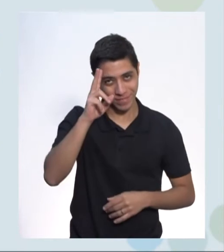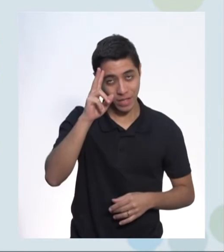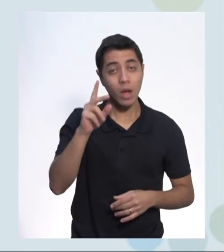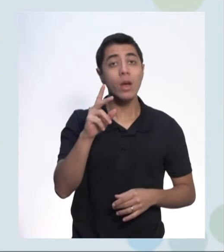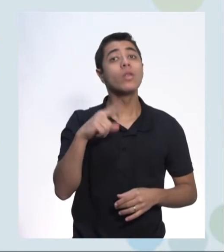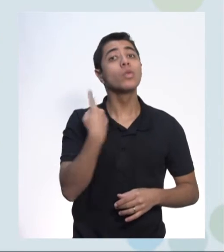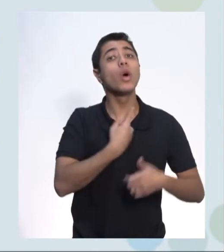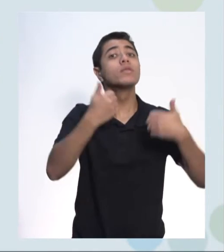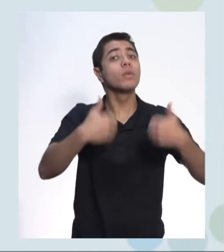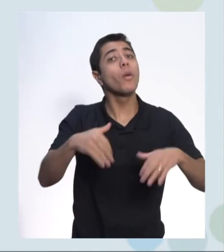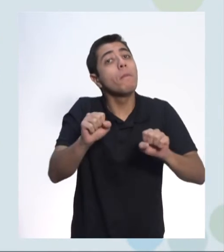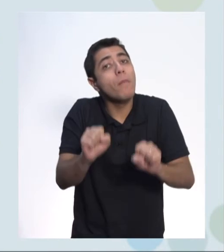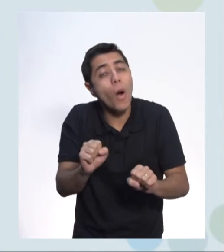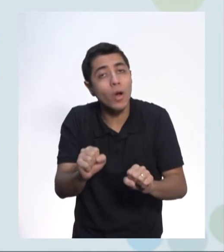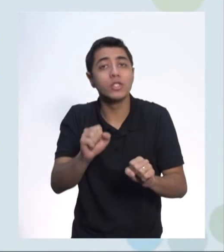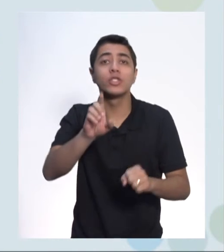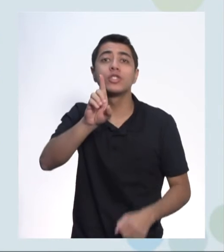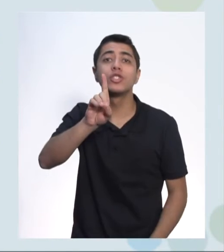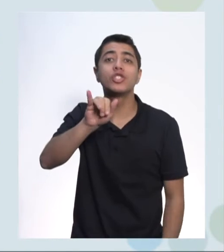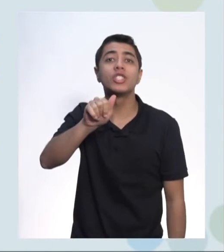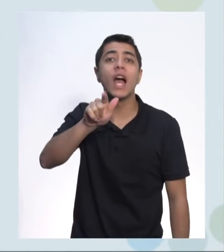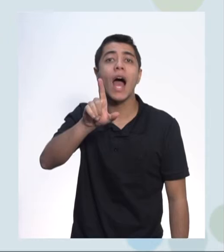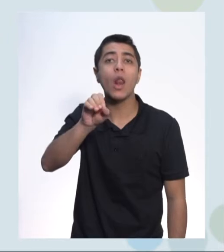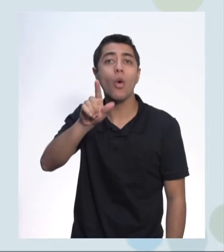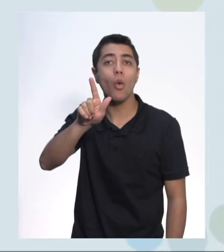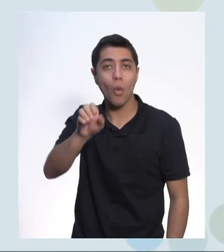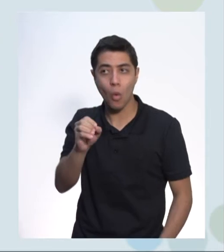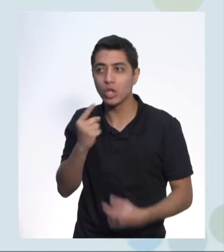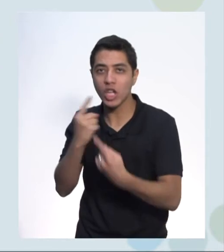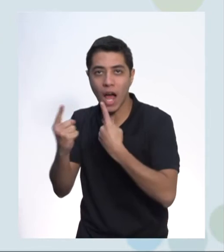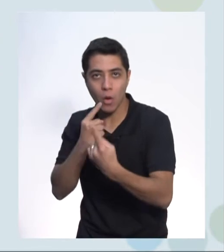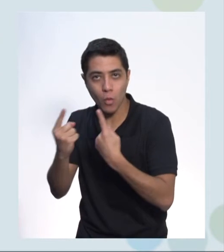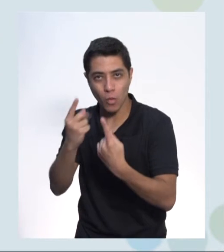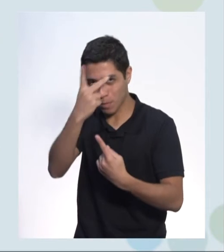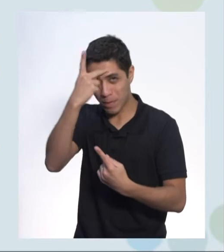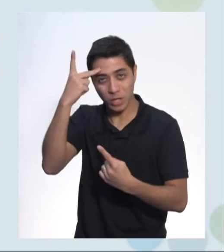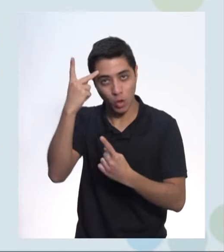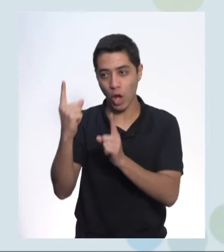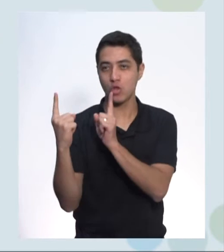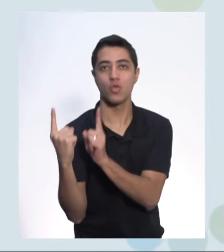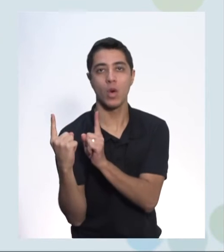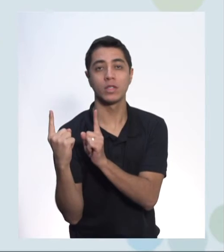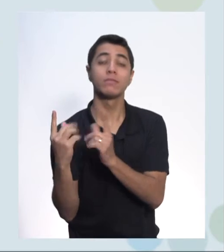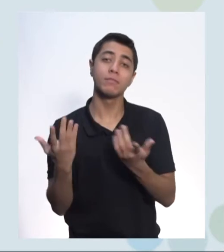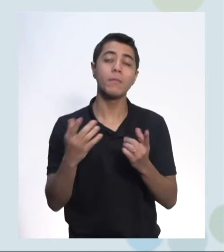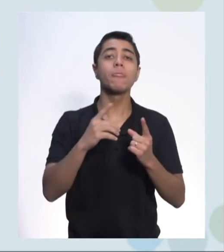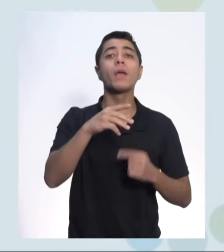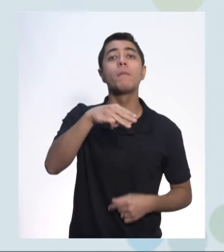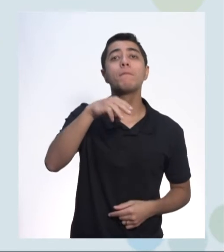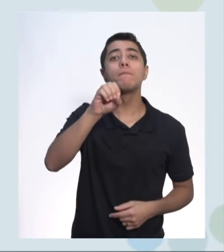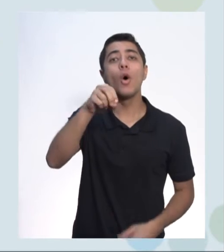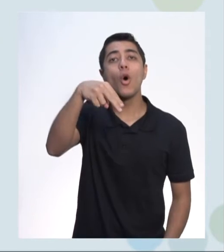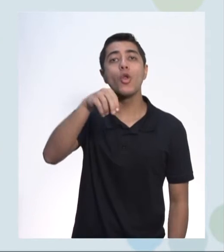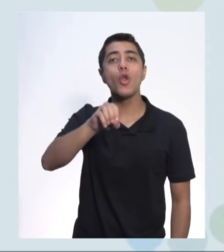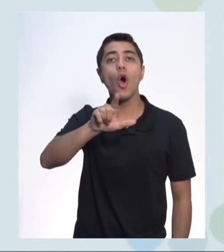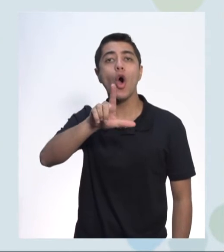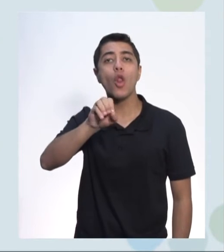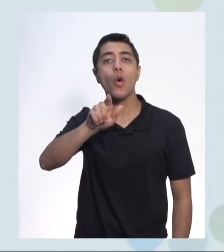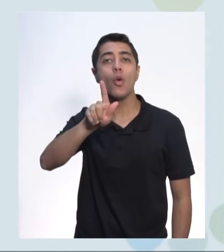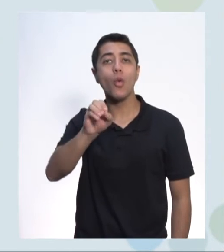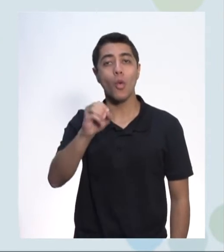é a conversa entre dois personagens. Monólogo, quando é um personagem falando sozinho. O à parte é quando o